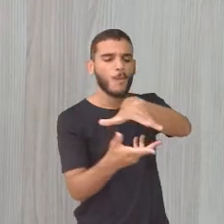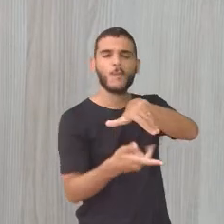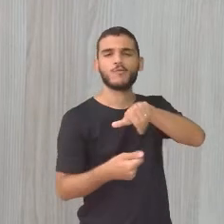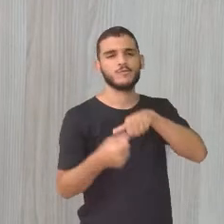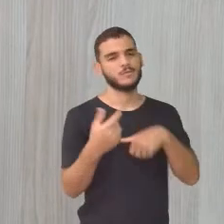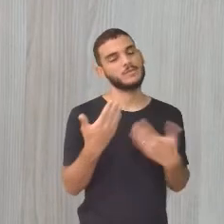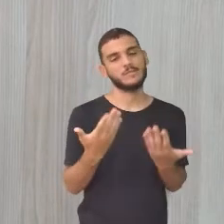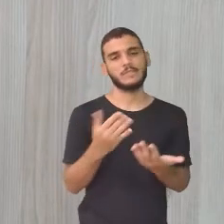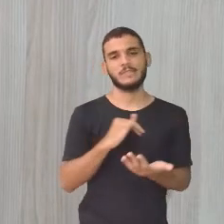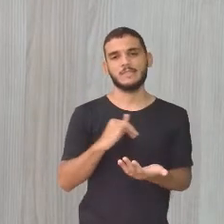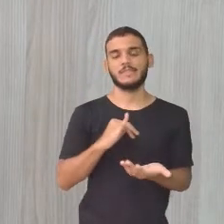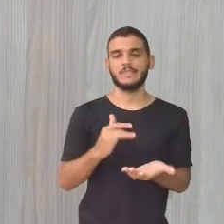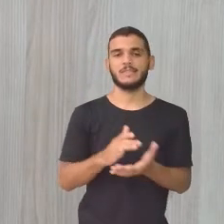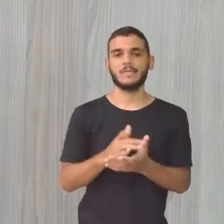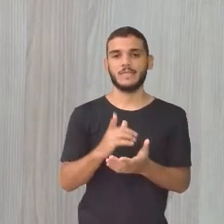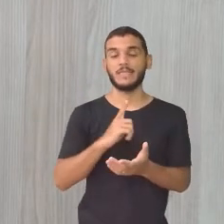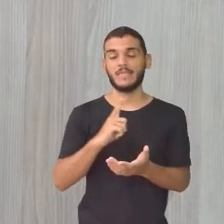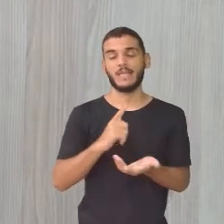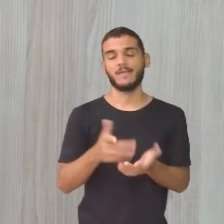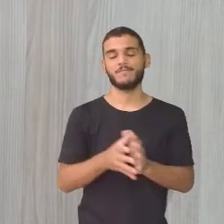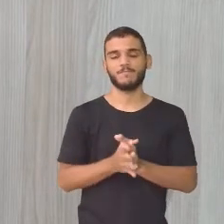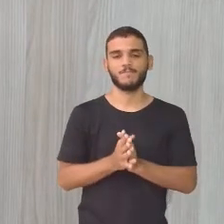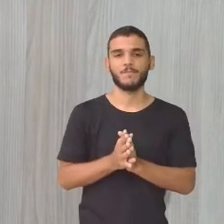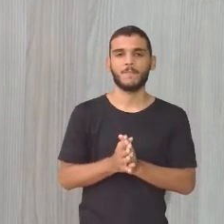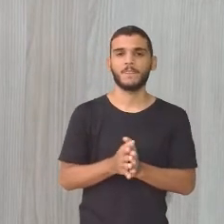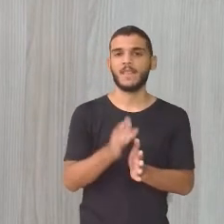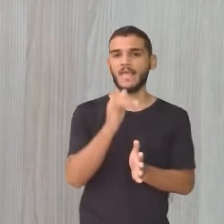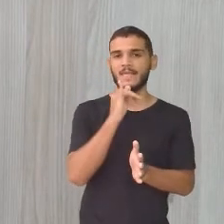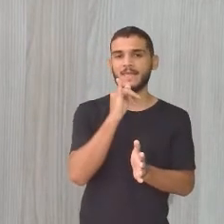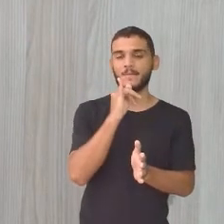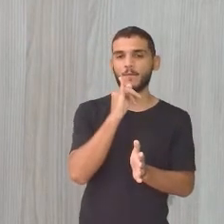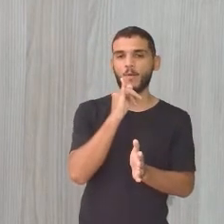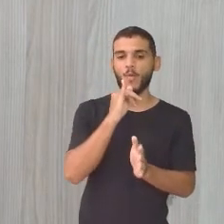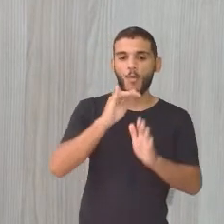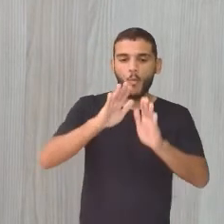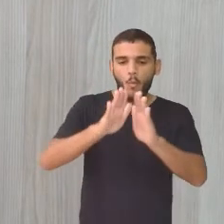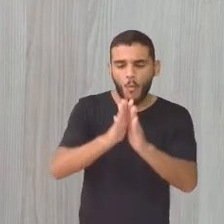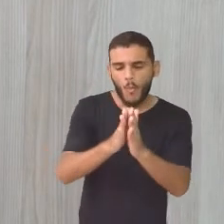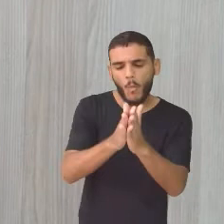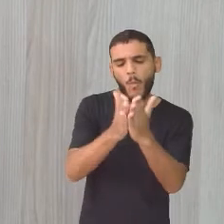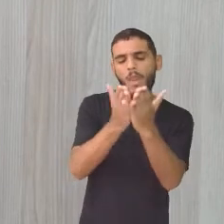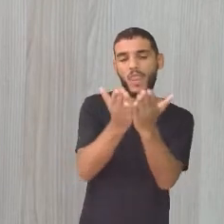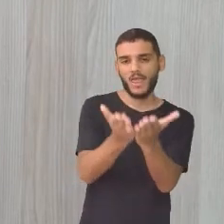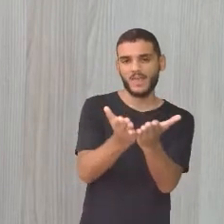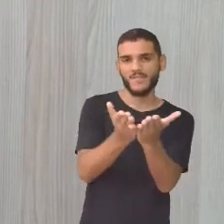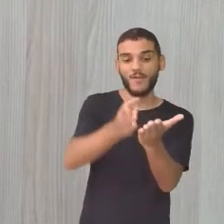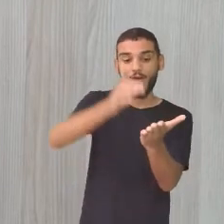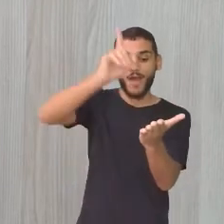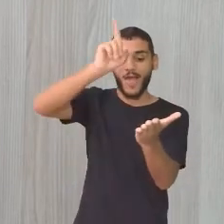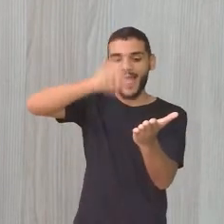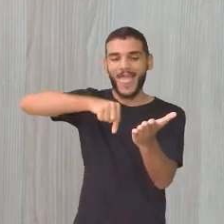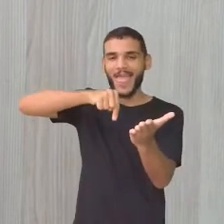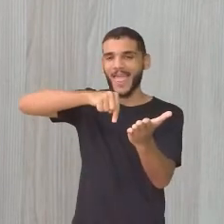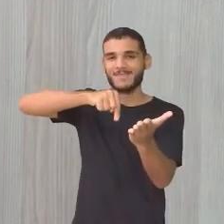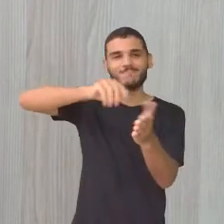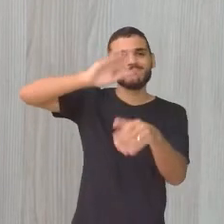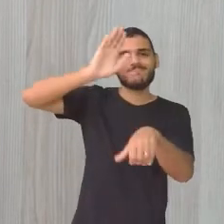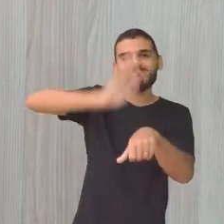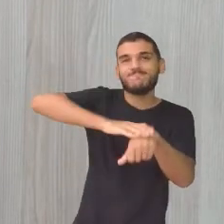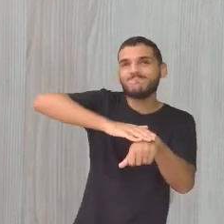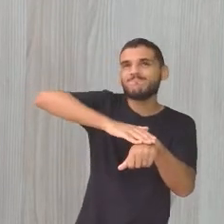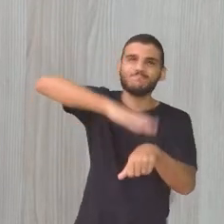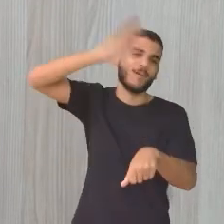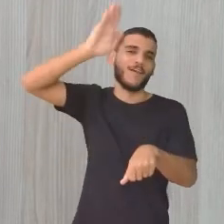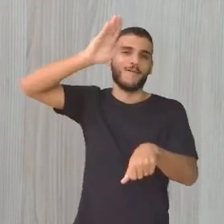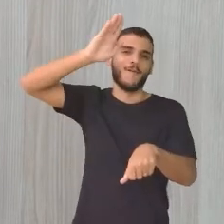metáfora dizendo que um livro terá muito mais mundos do que só esse mundo, do que esse mundo que a gente habita, não é só Sim. esse mundo, porque ele é